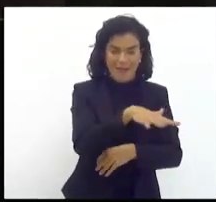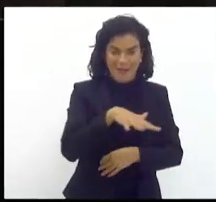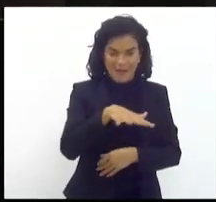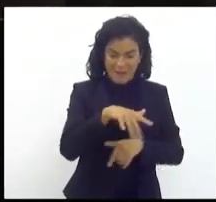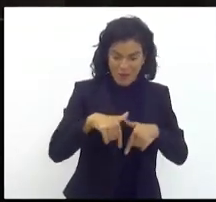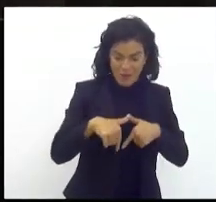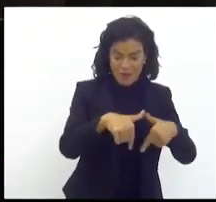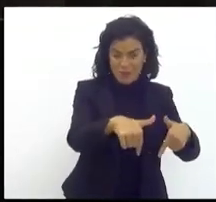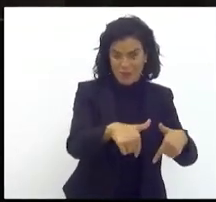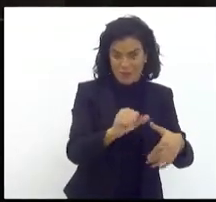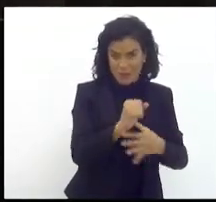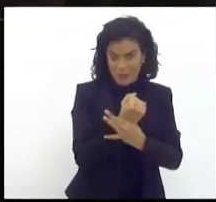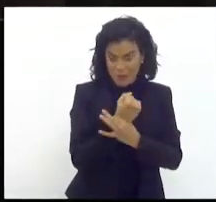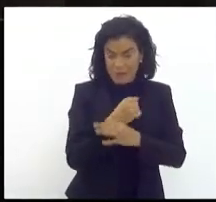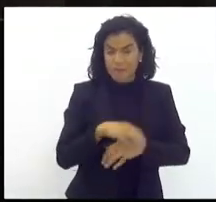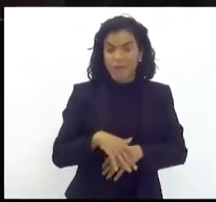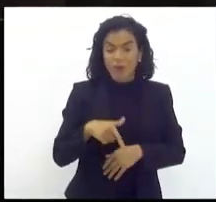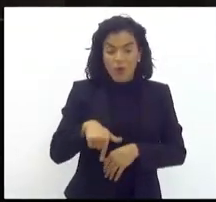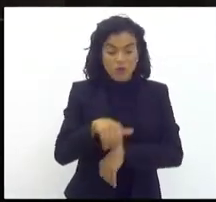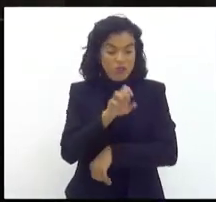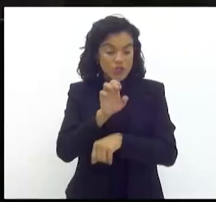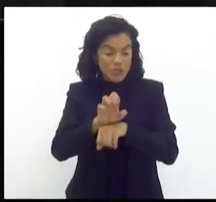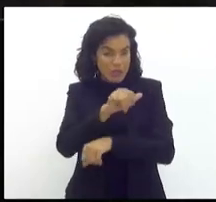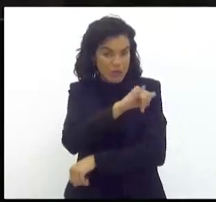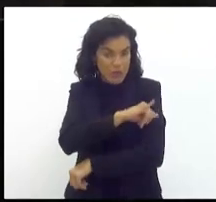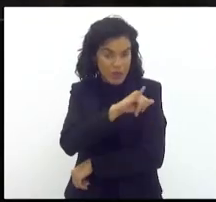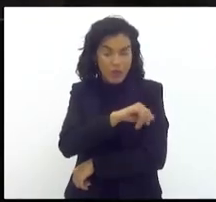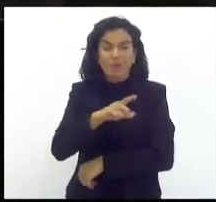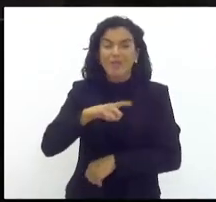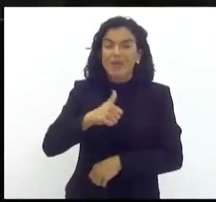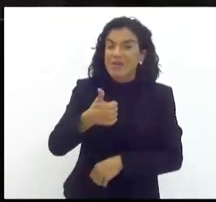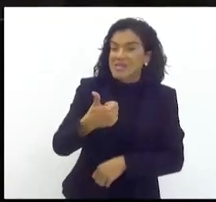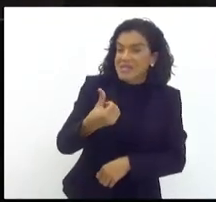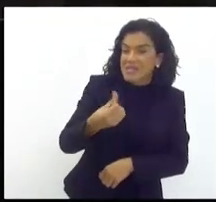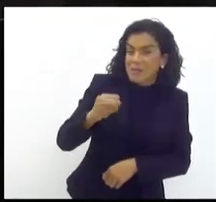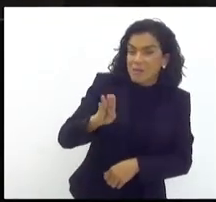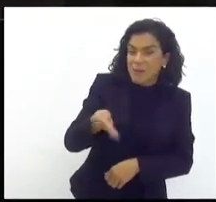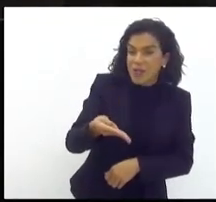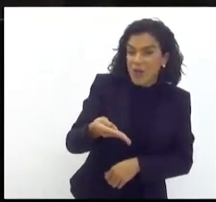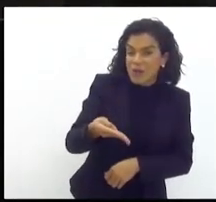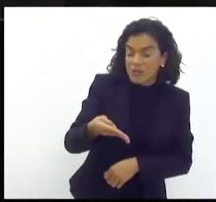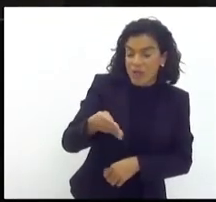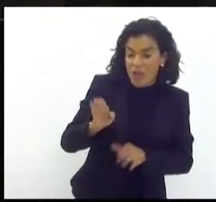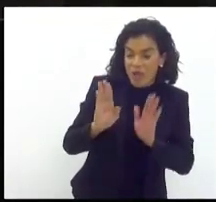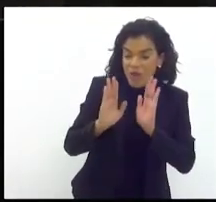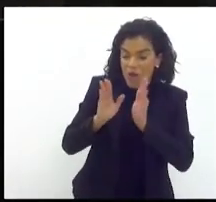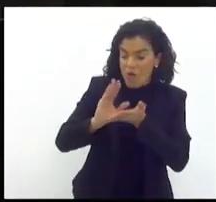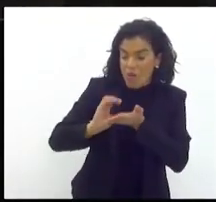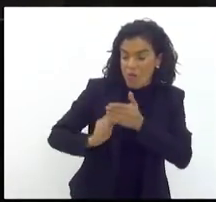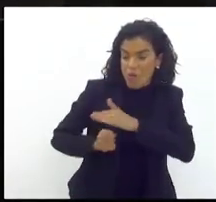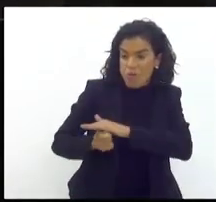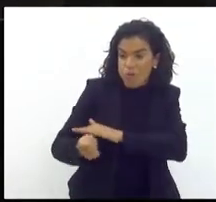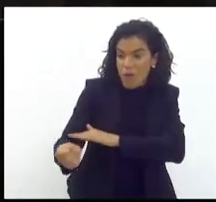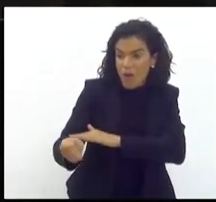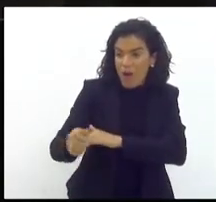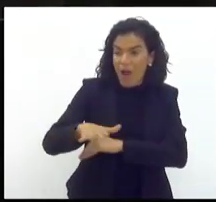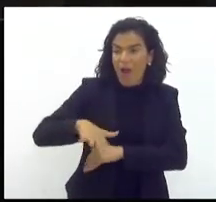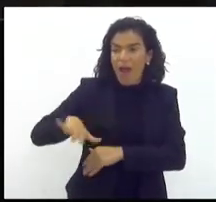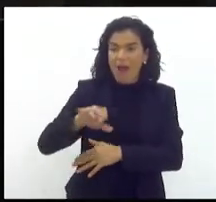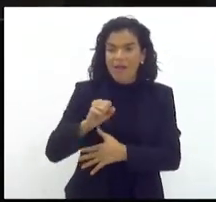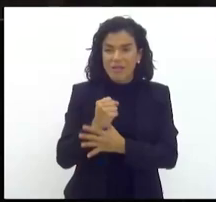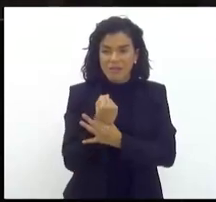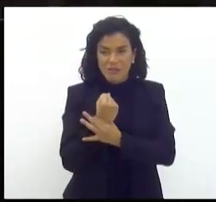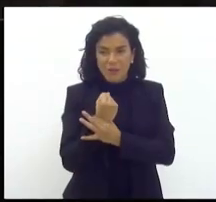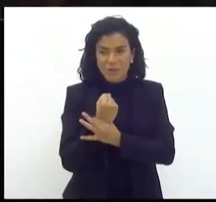se hoje no estado do Rio de Janeiro temos 16 bilhões para a área da Segurança Pública como somente